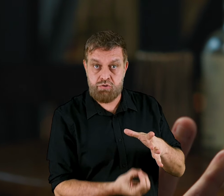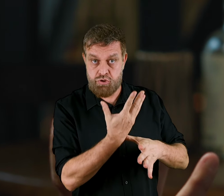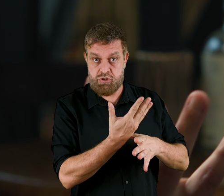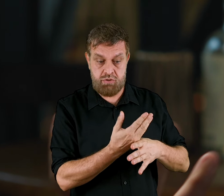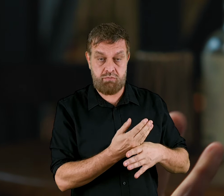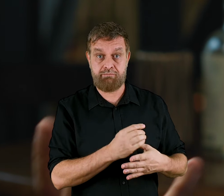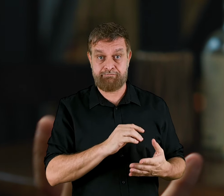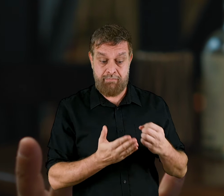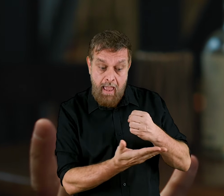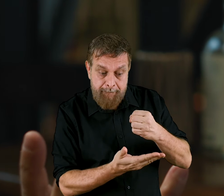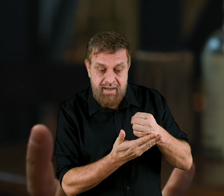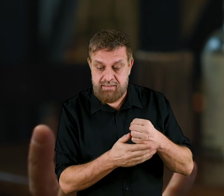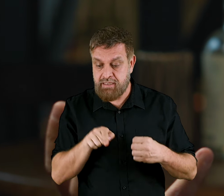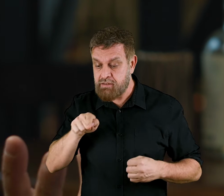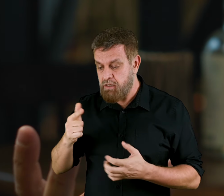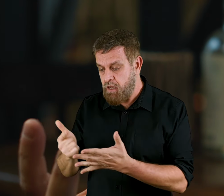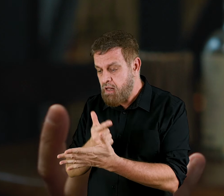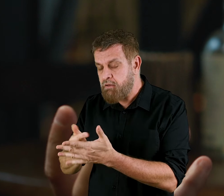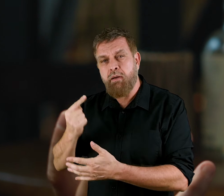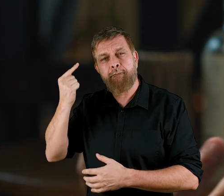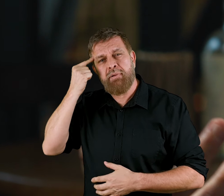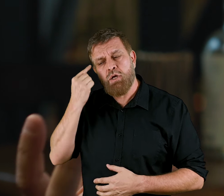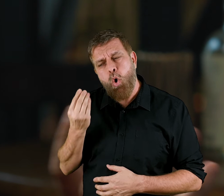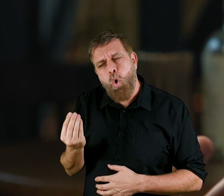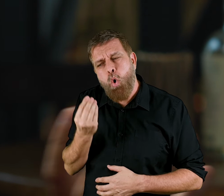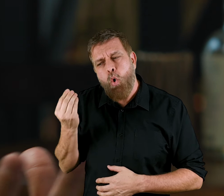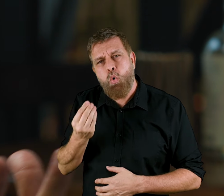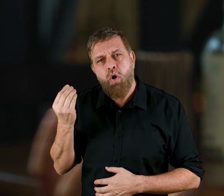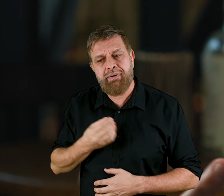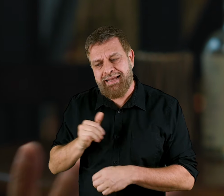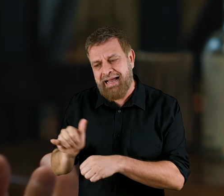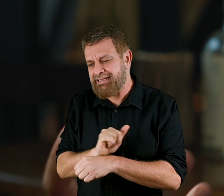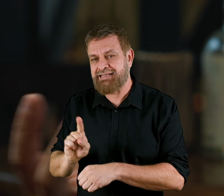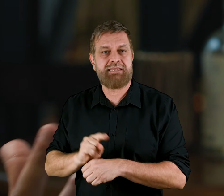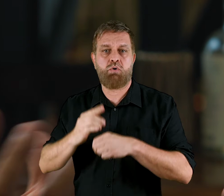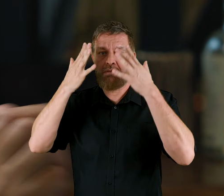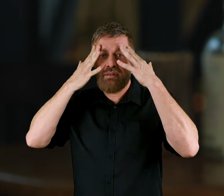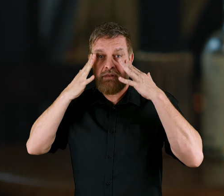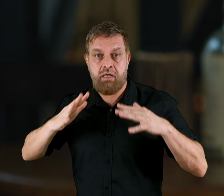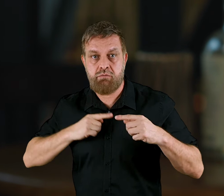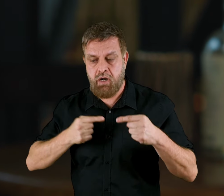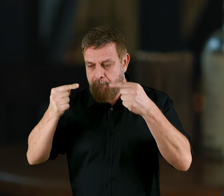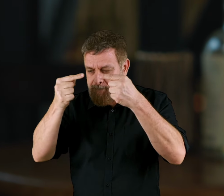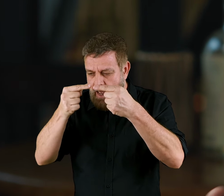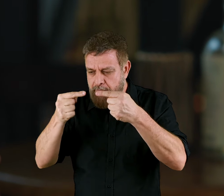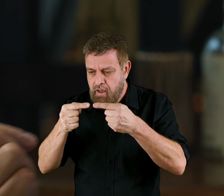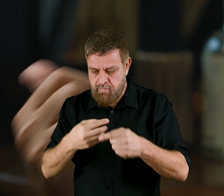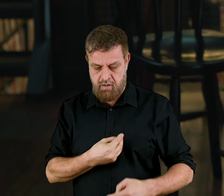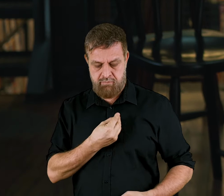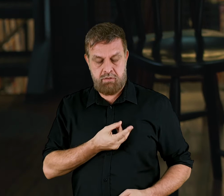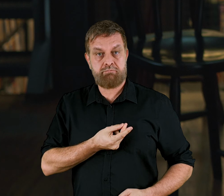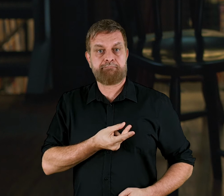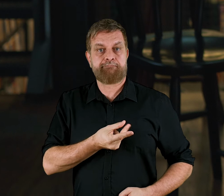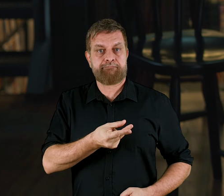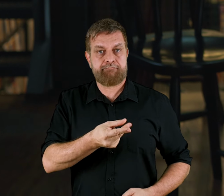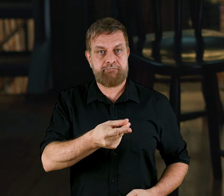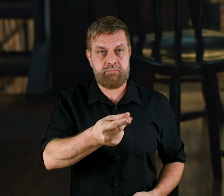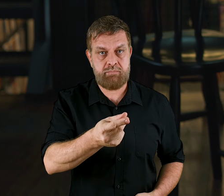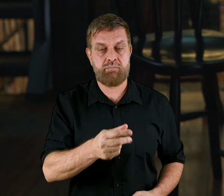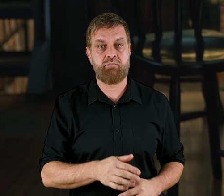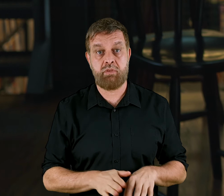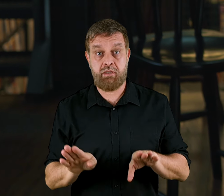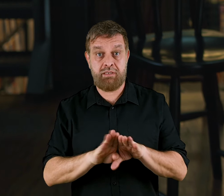na outra ele está também pensando como que as artificializações do humano concorreram para a sobrevivência do humano. Esse é um